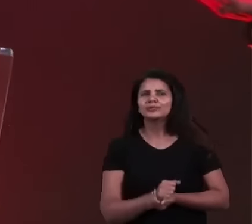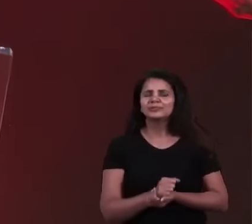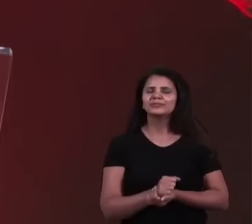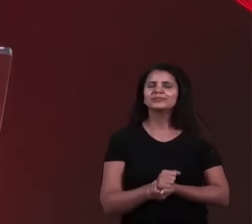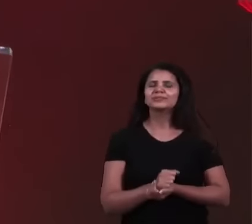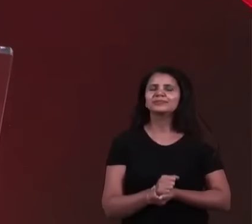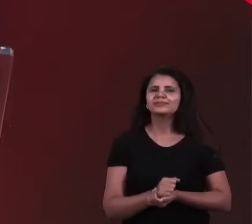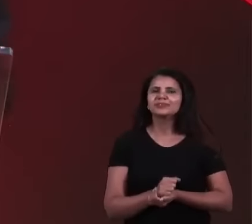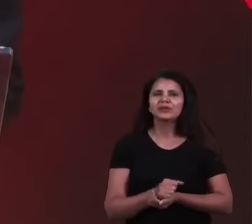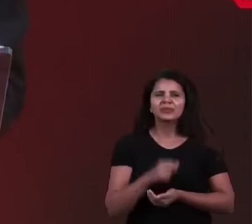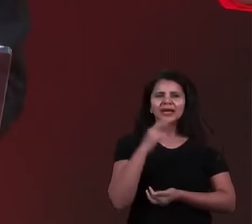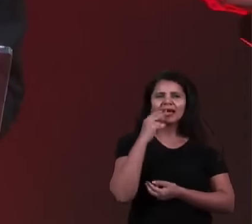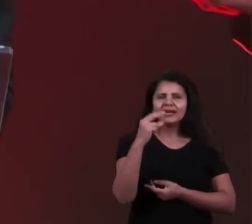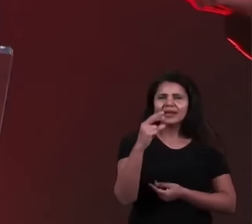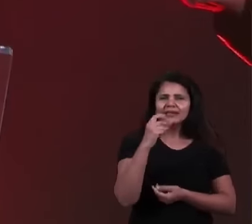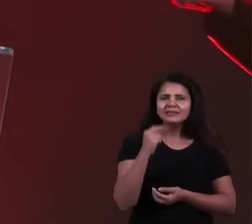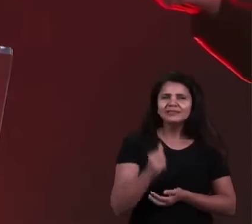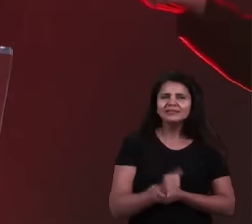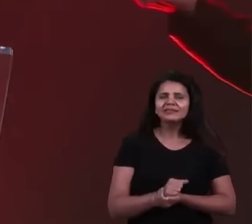Tomorrowland.